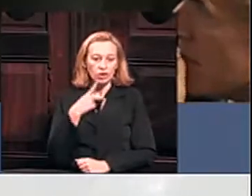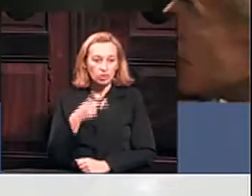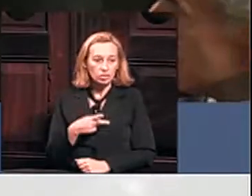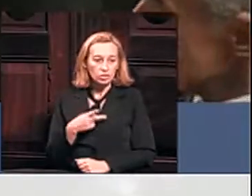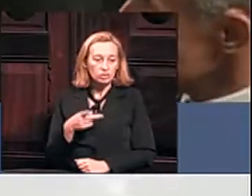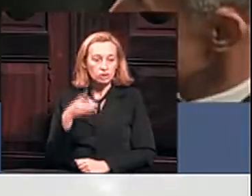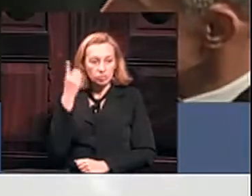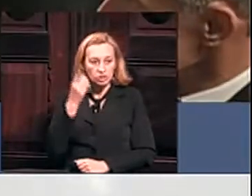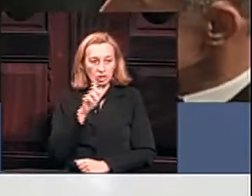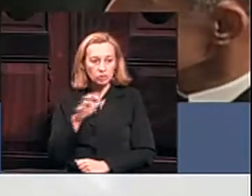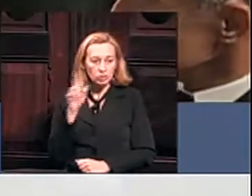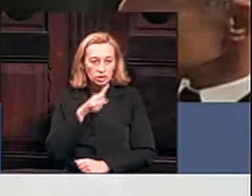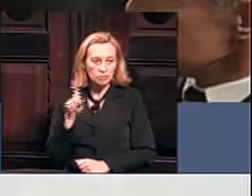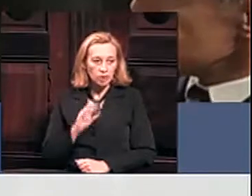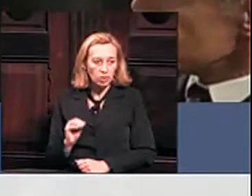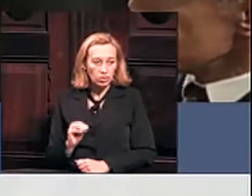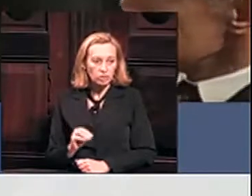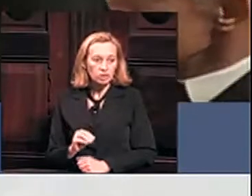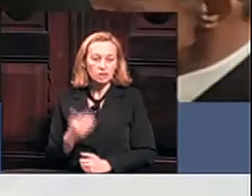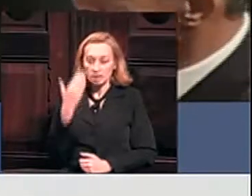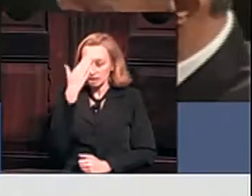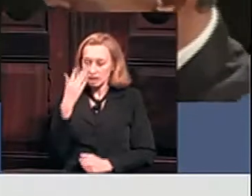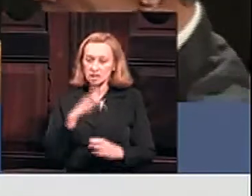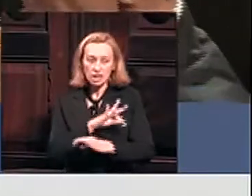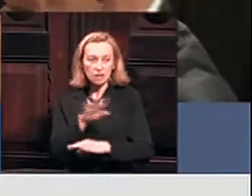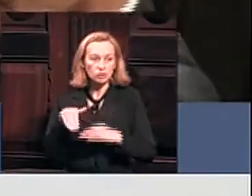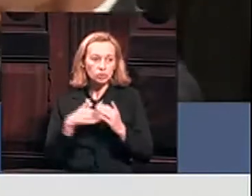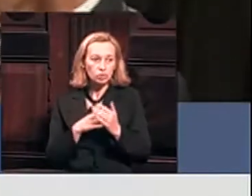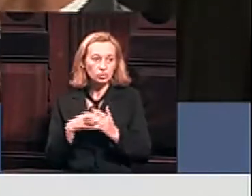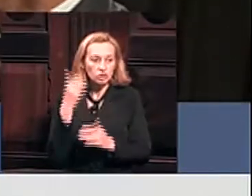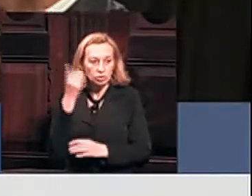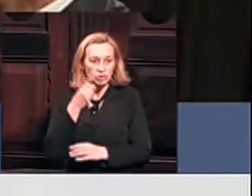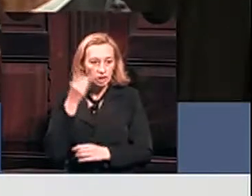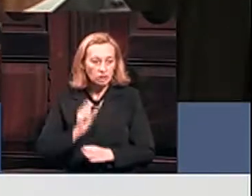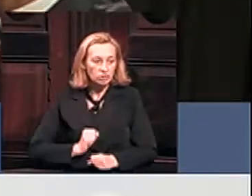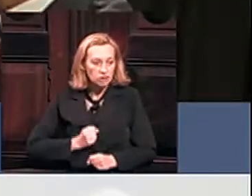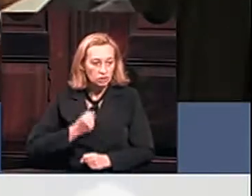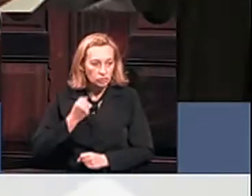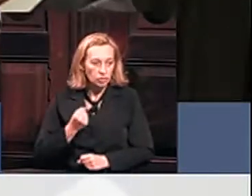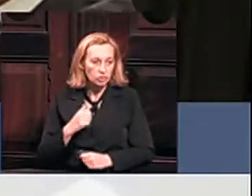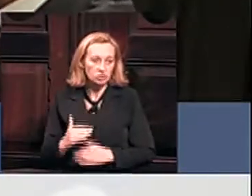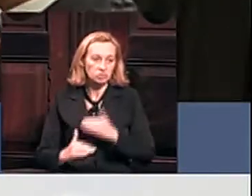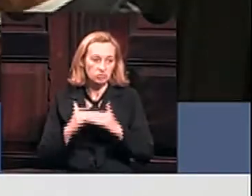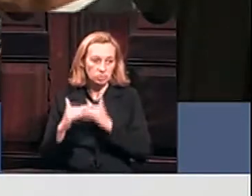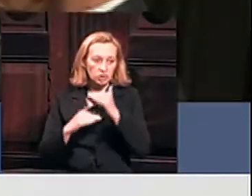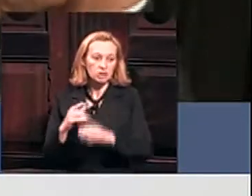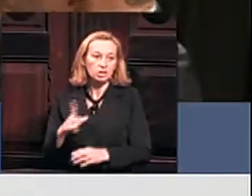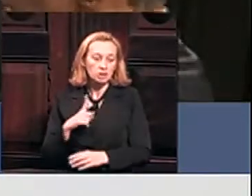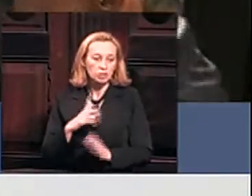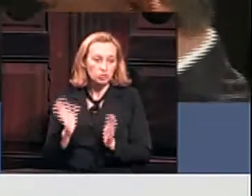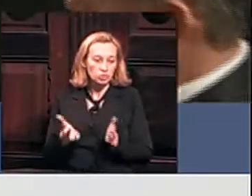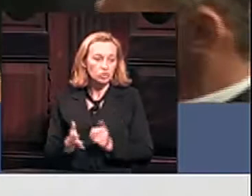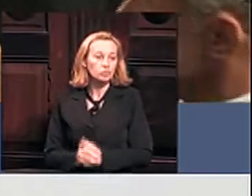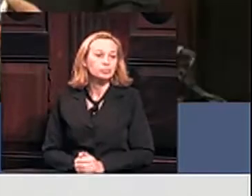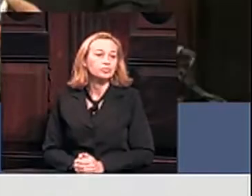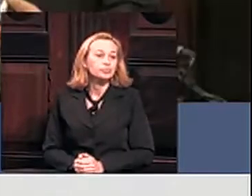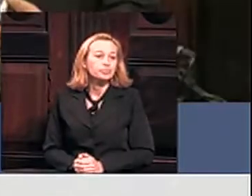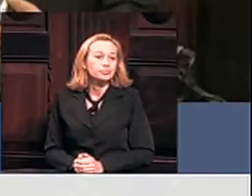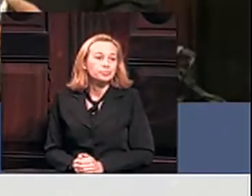agradecendo a todos os deputados dessa casa por esse grande esforço e avanço que nós estamos tendo aqui hoje no Parlamento Fluminense.